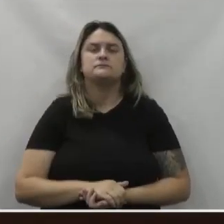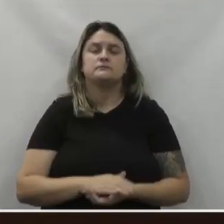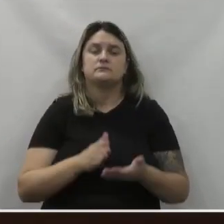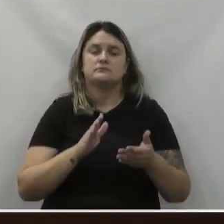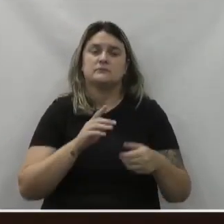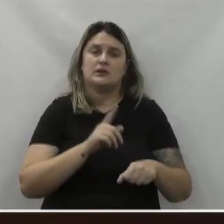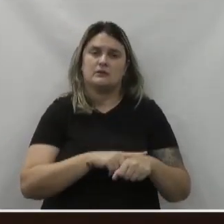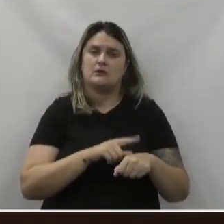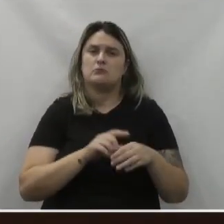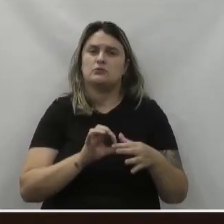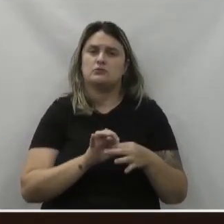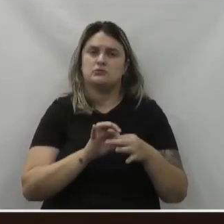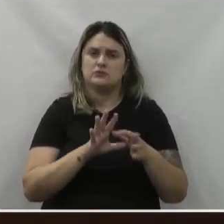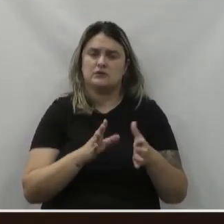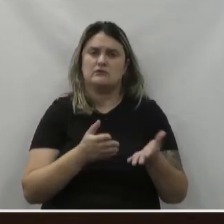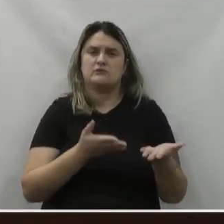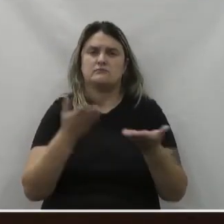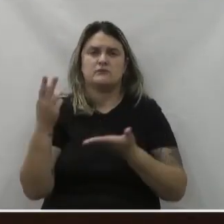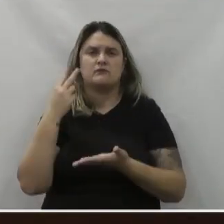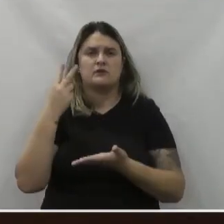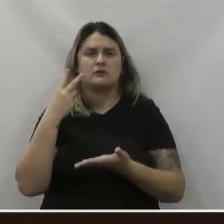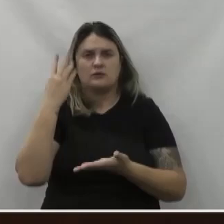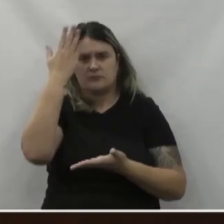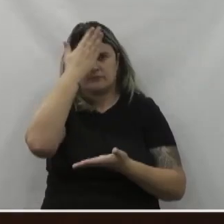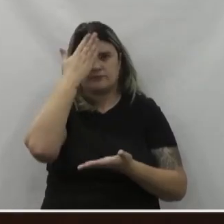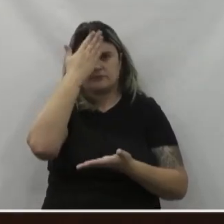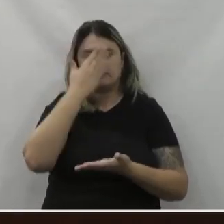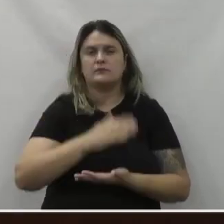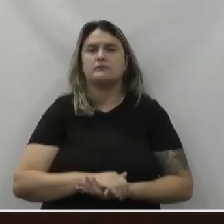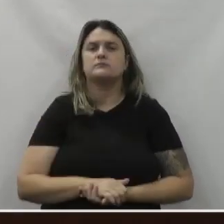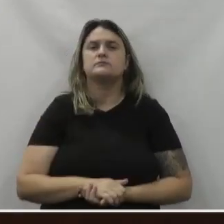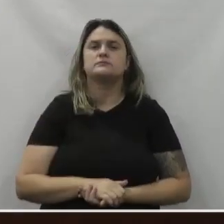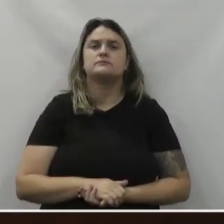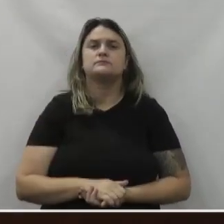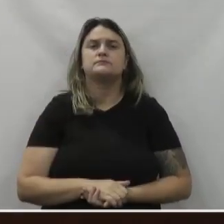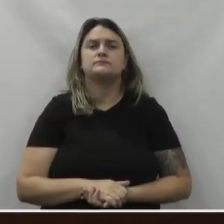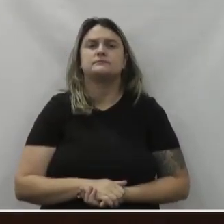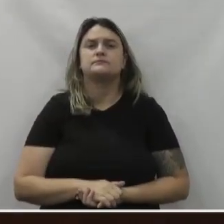Concedo a palavra, então, na tribuna ao vereador Cordovan Neto.